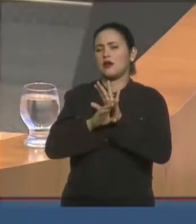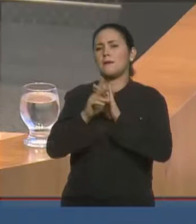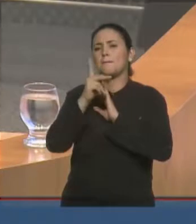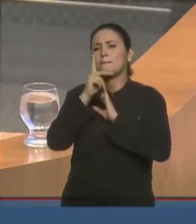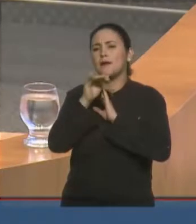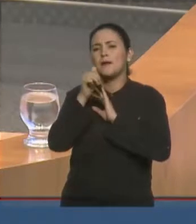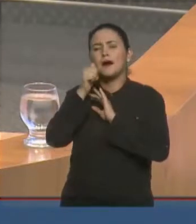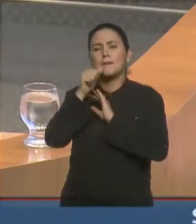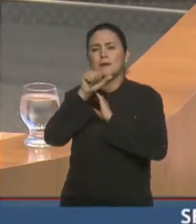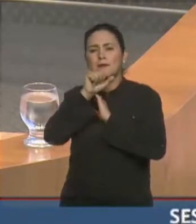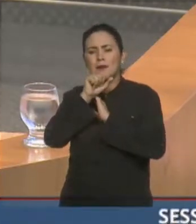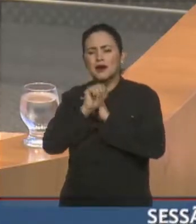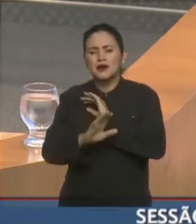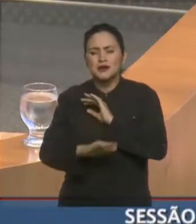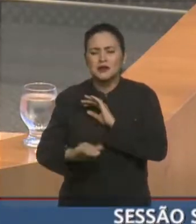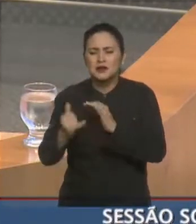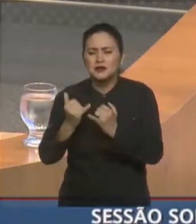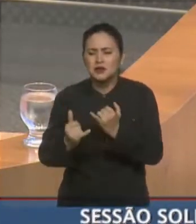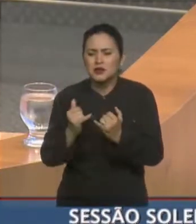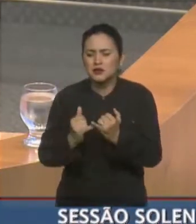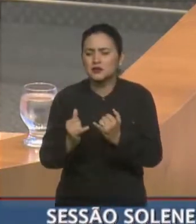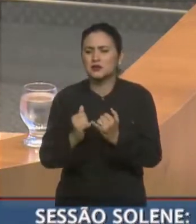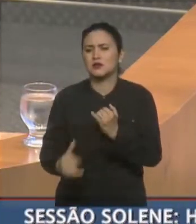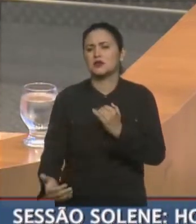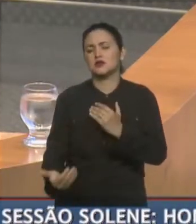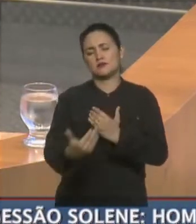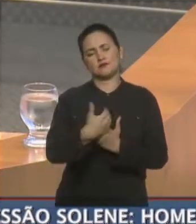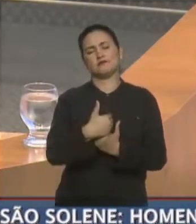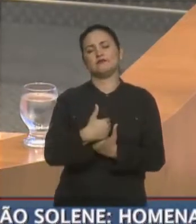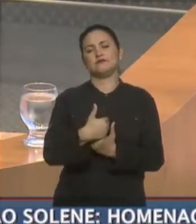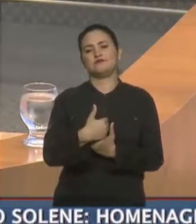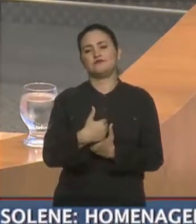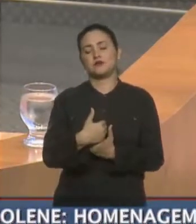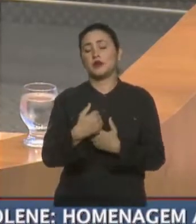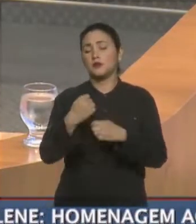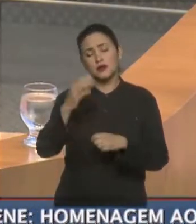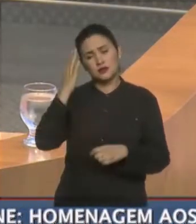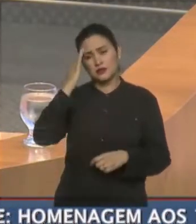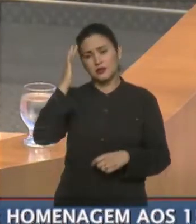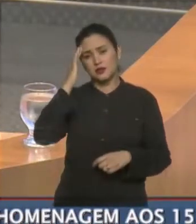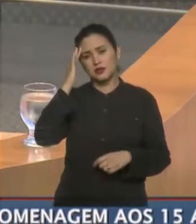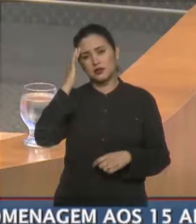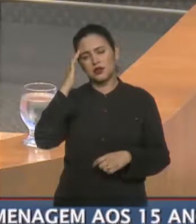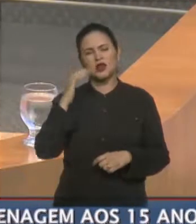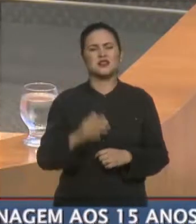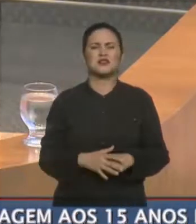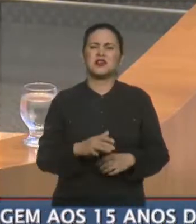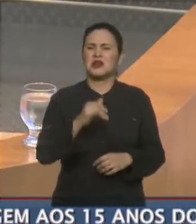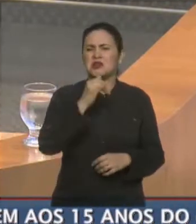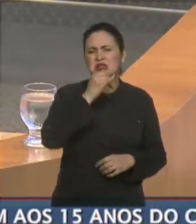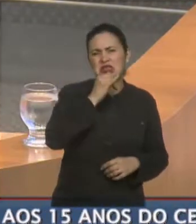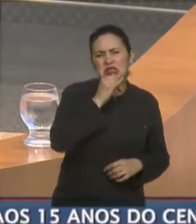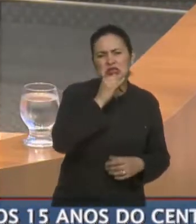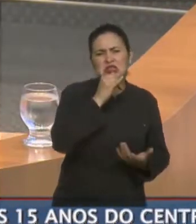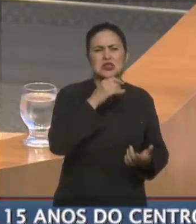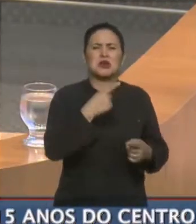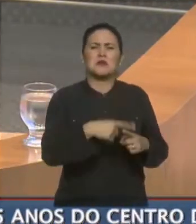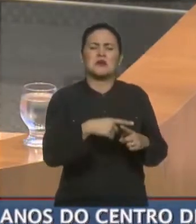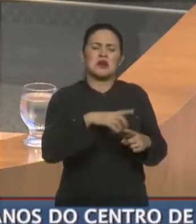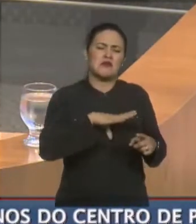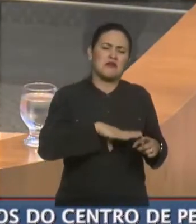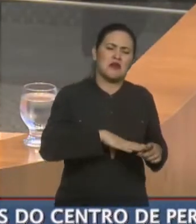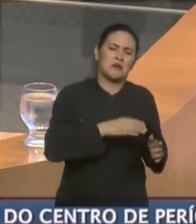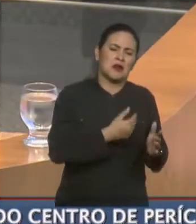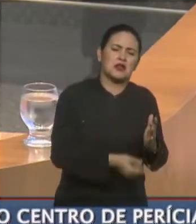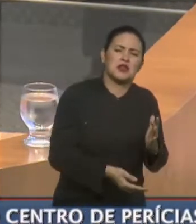temos que entender isto aí. Deixar de lado. Não importa se o Vasco perdeu de 5-0, o Fluminense de 3, se o Flamengo